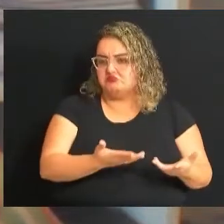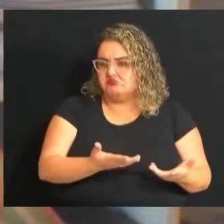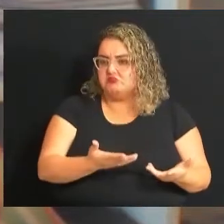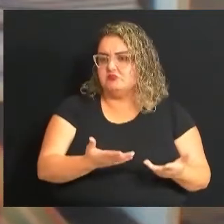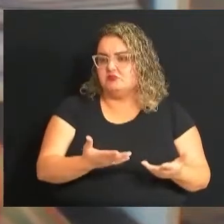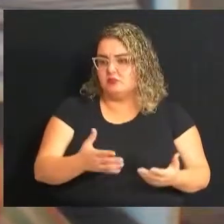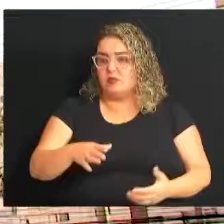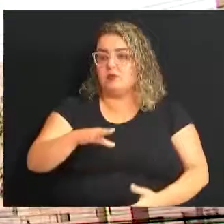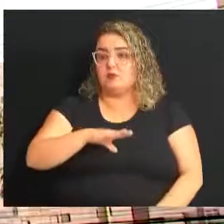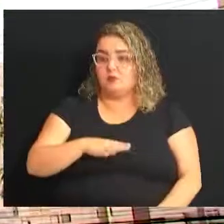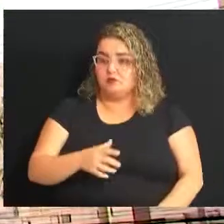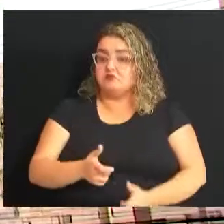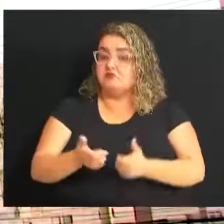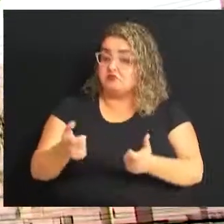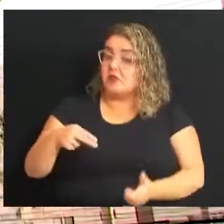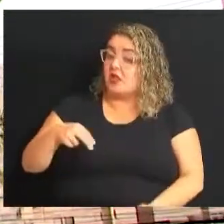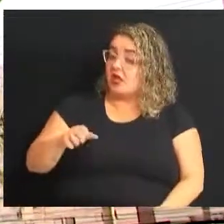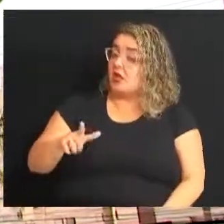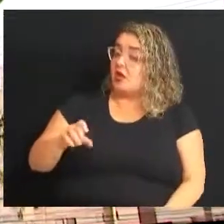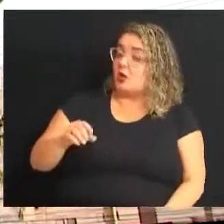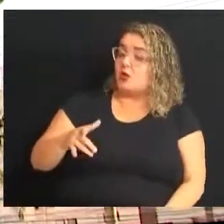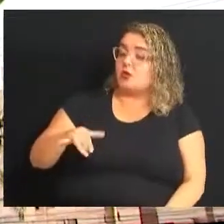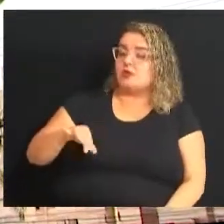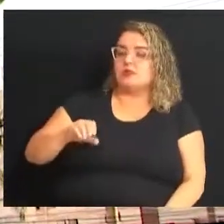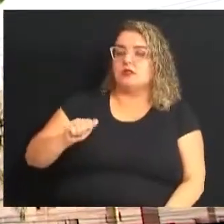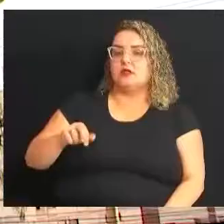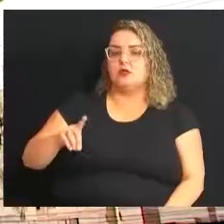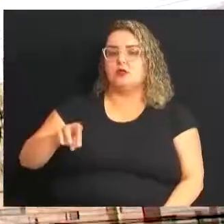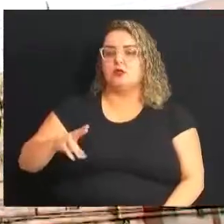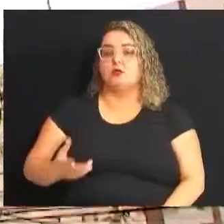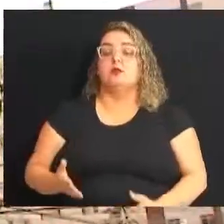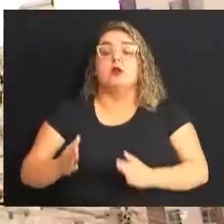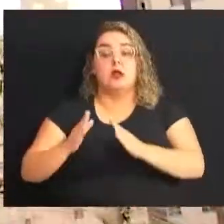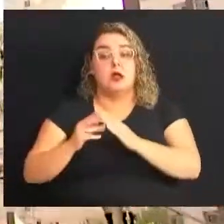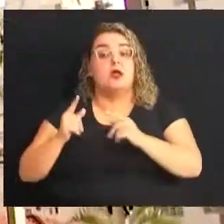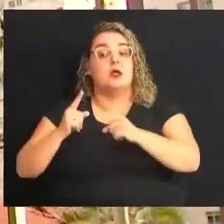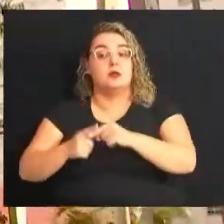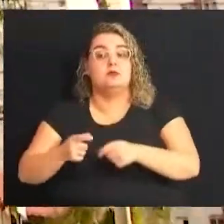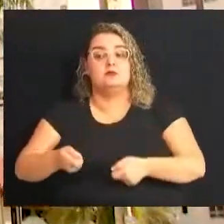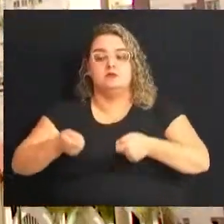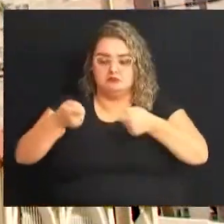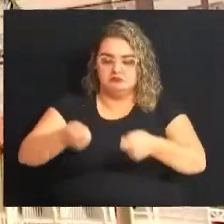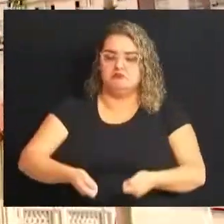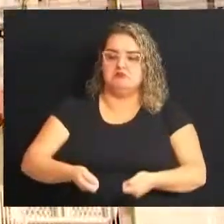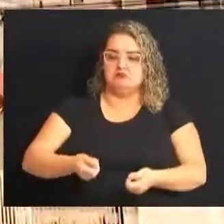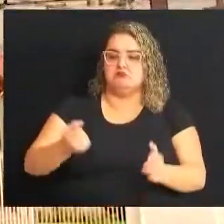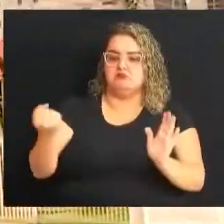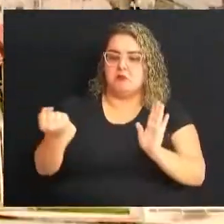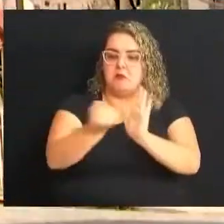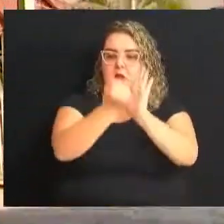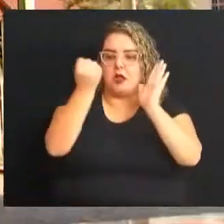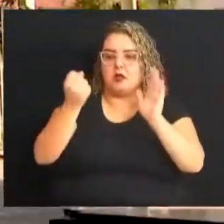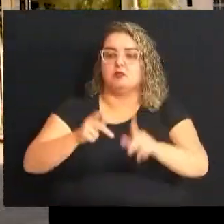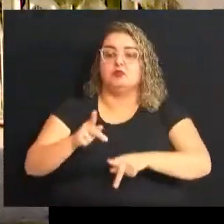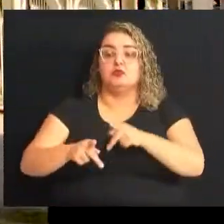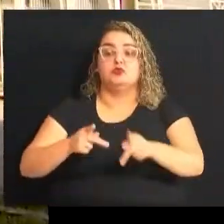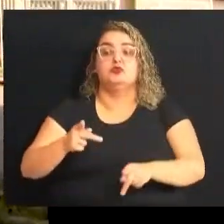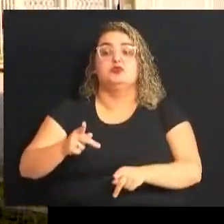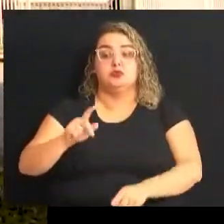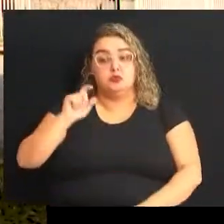grande negociador. A Igreja de São Benedito marca a resistência do povo negro em sua ancestralidade